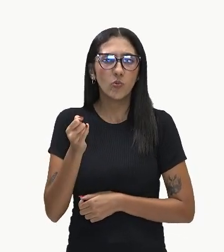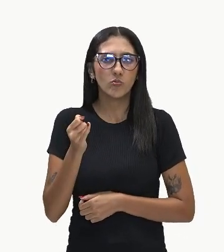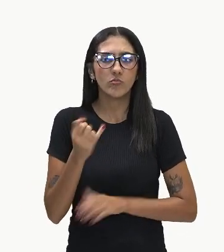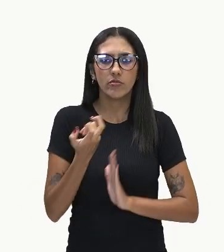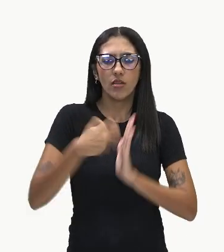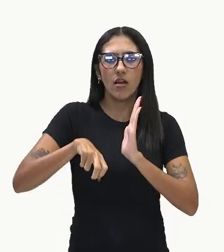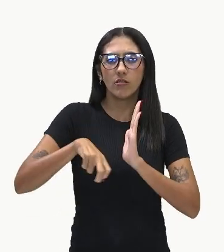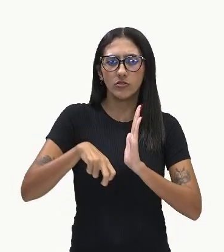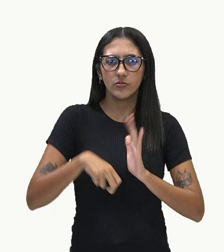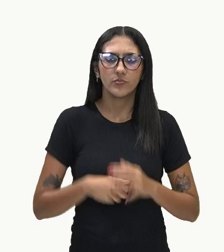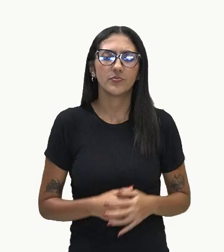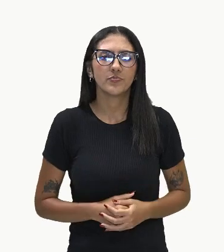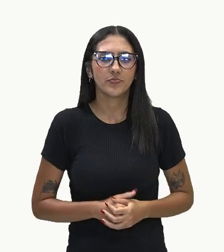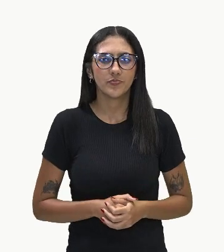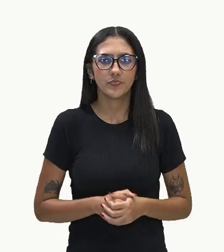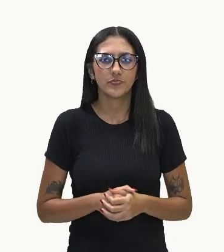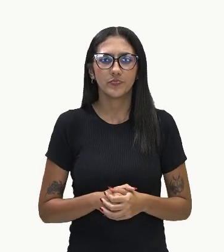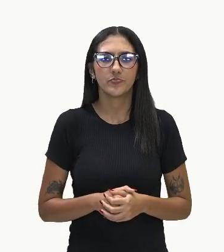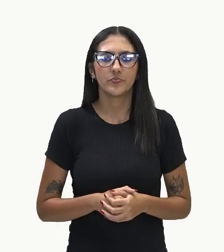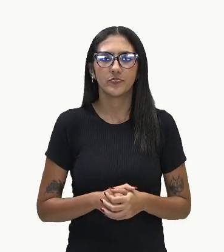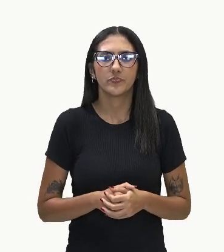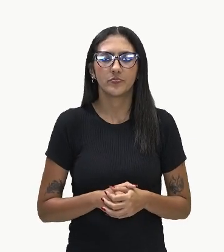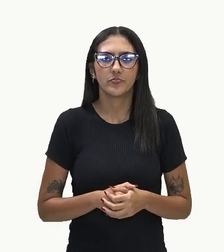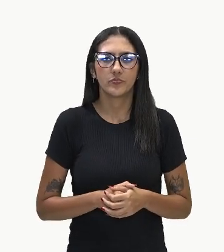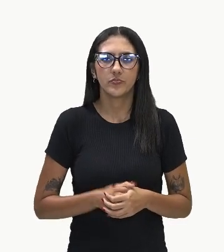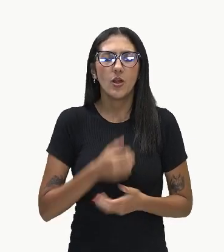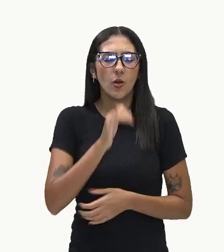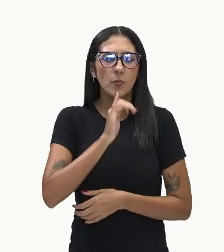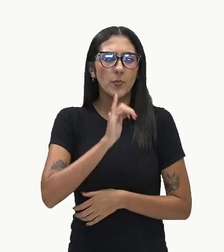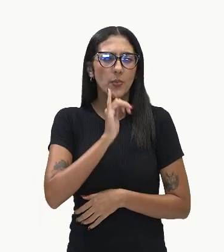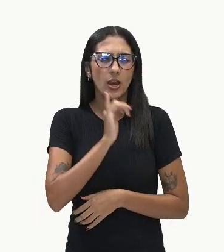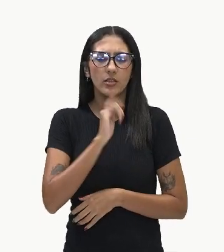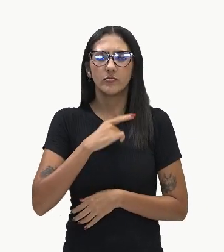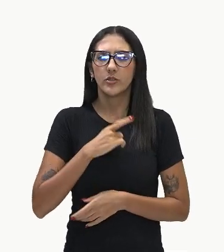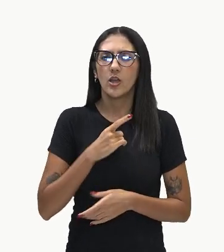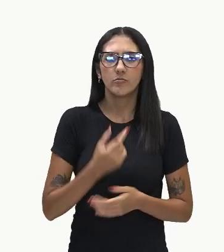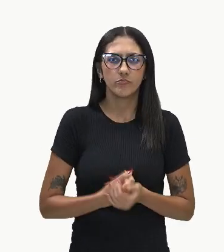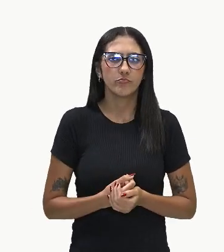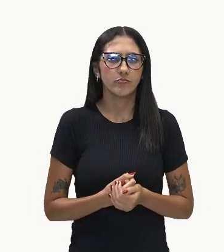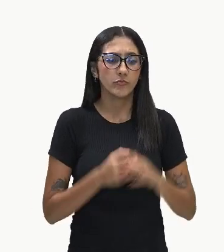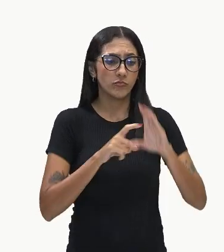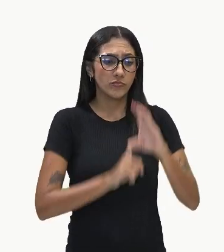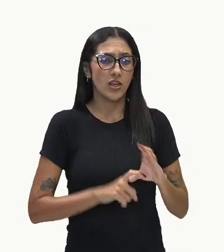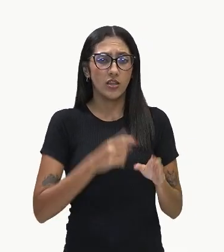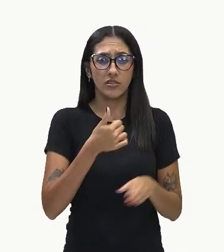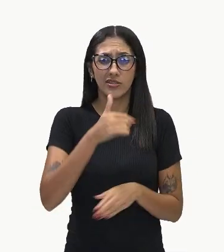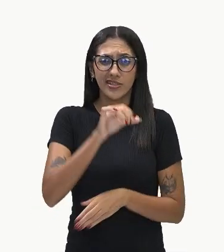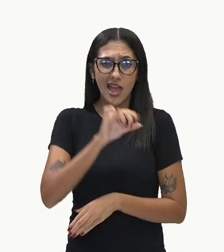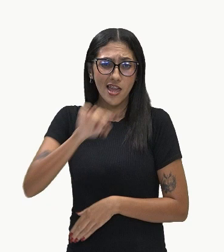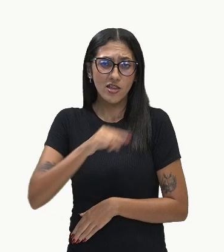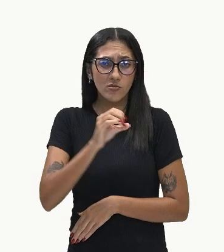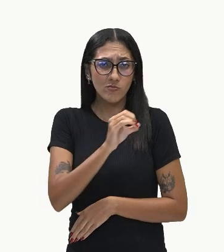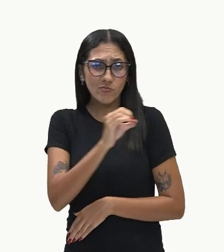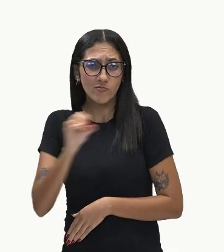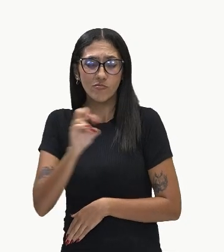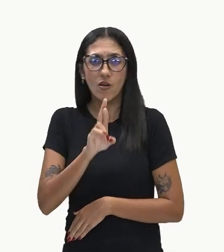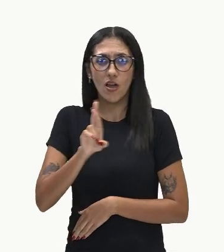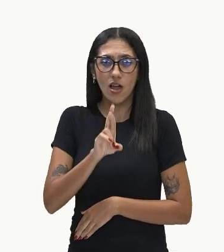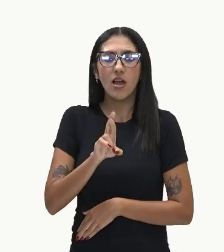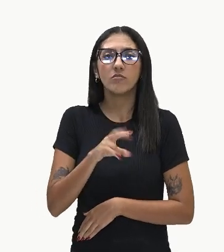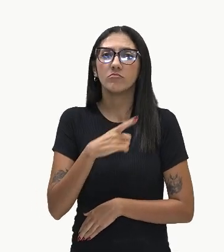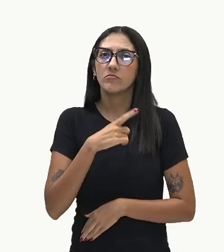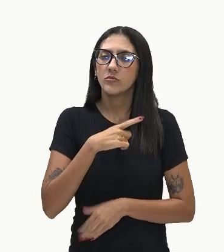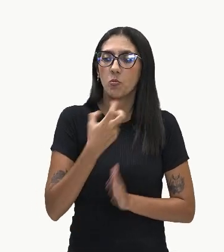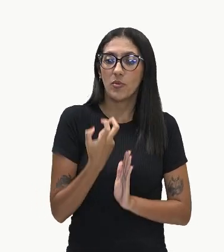Tá bom? Então, se eu vou pegar um valor de 10 mil reais, eu vou ter uma taxa. O que significa